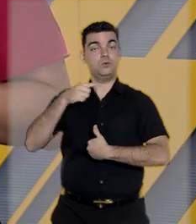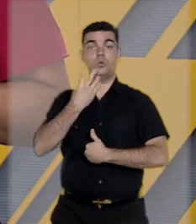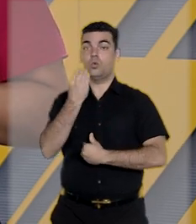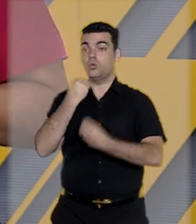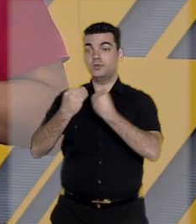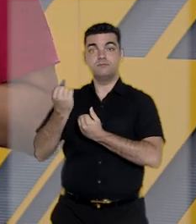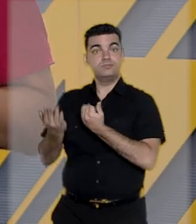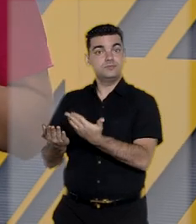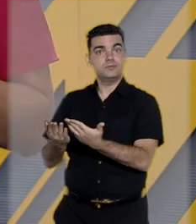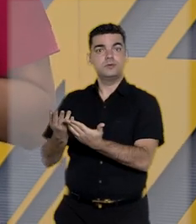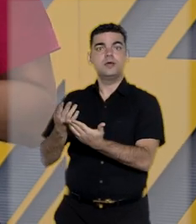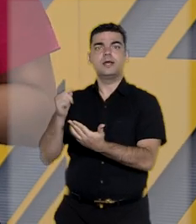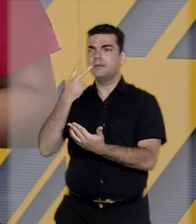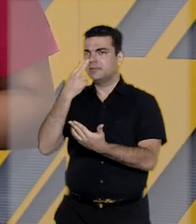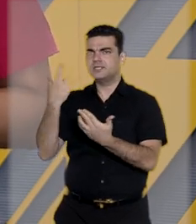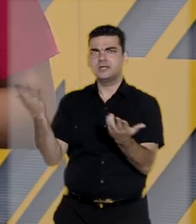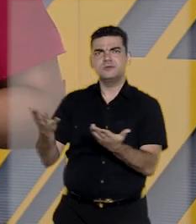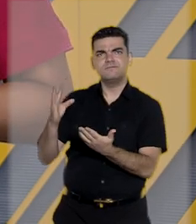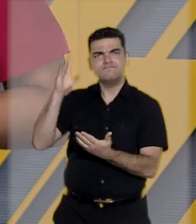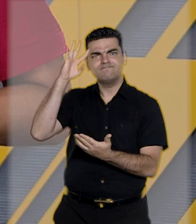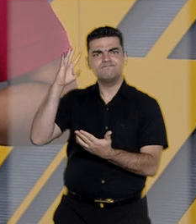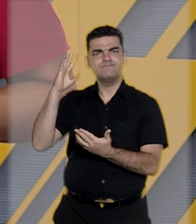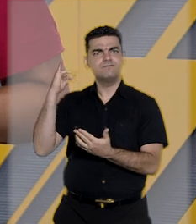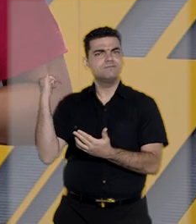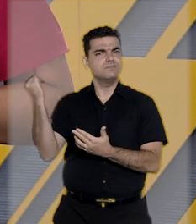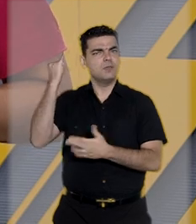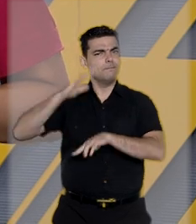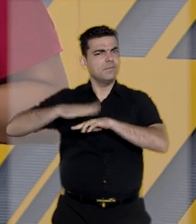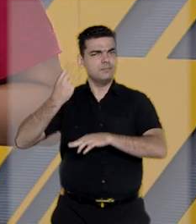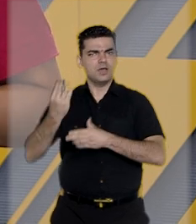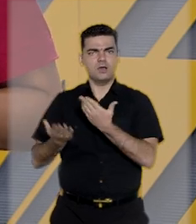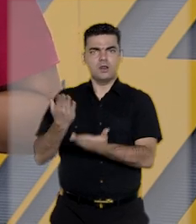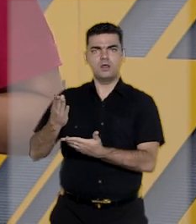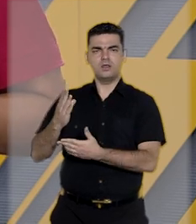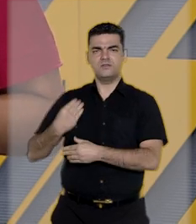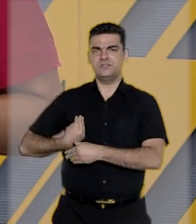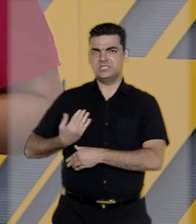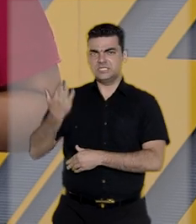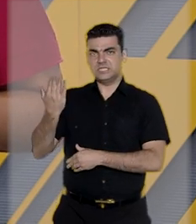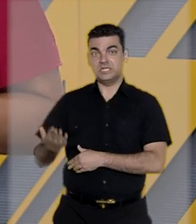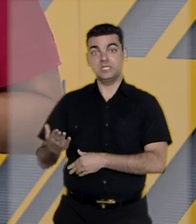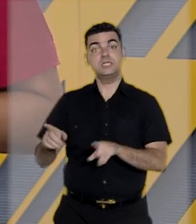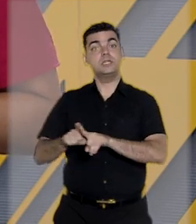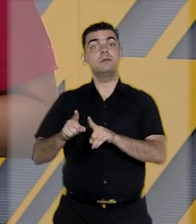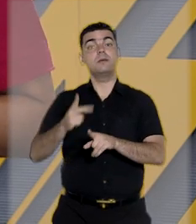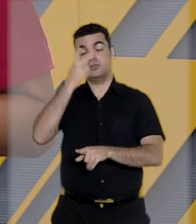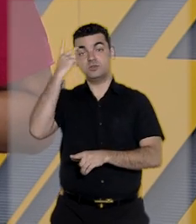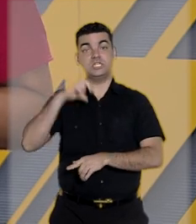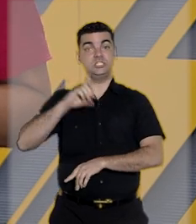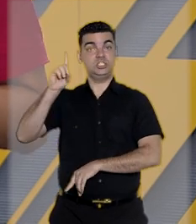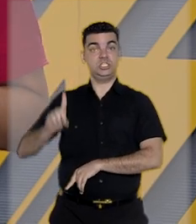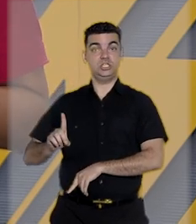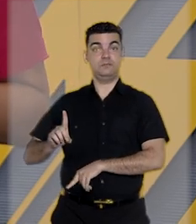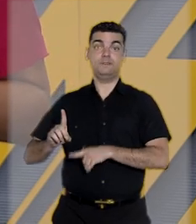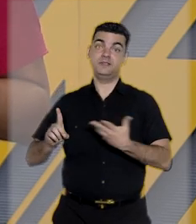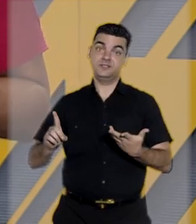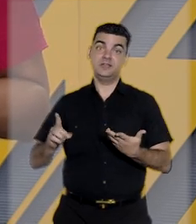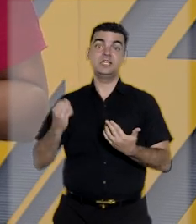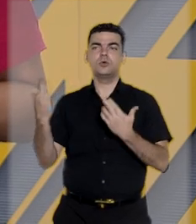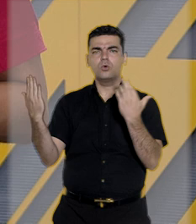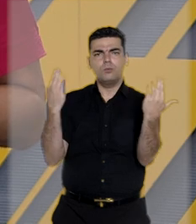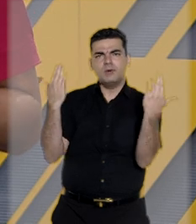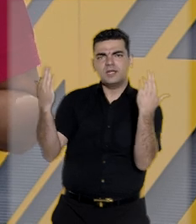os alimentos não se mostram, a princípio, essenciais à manutenção da subsistência e da vida do credor, refletindo o